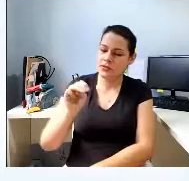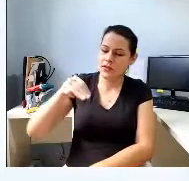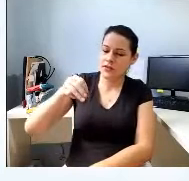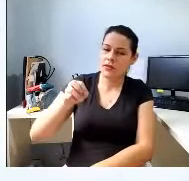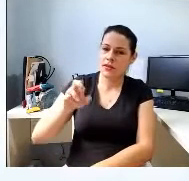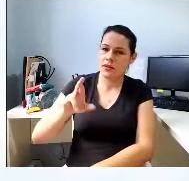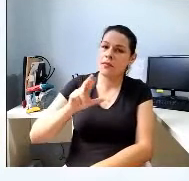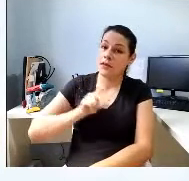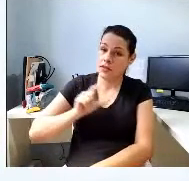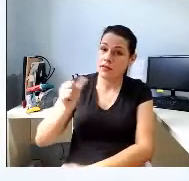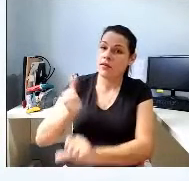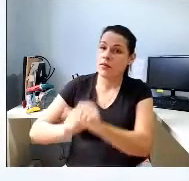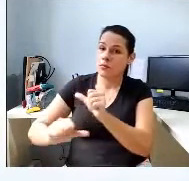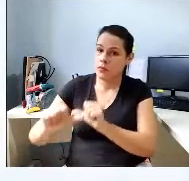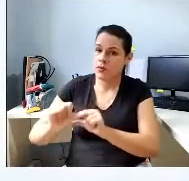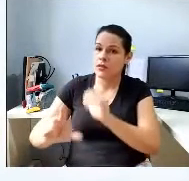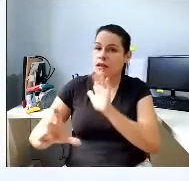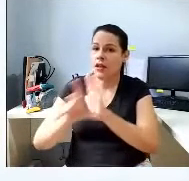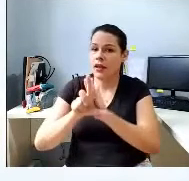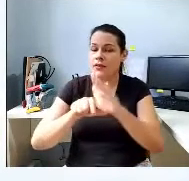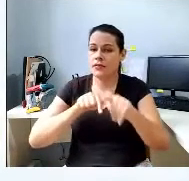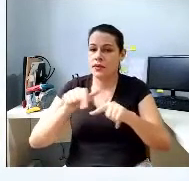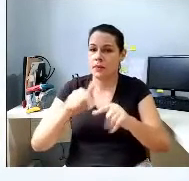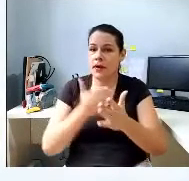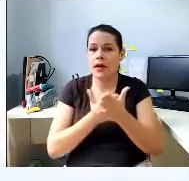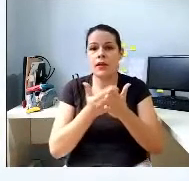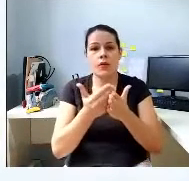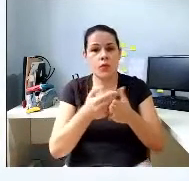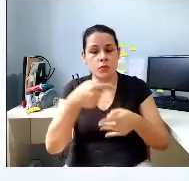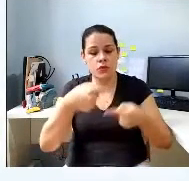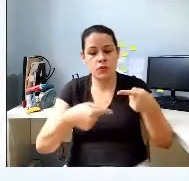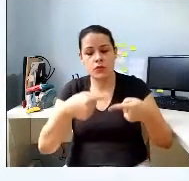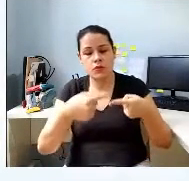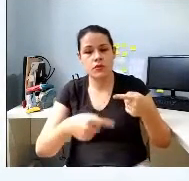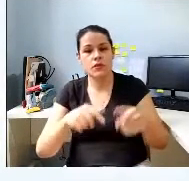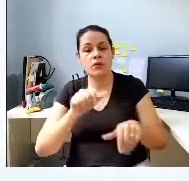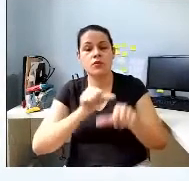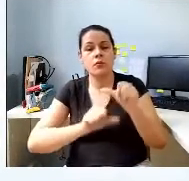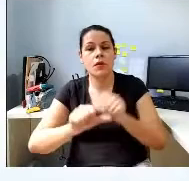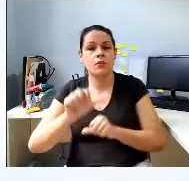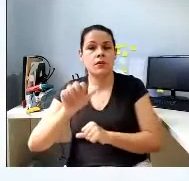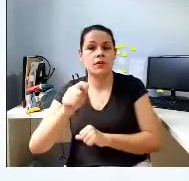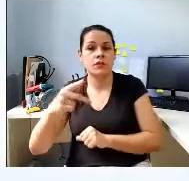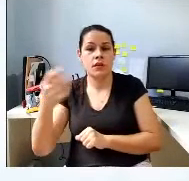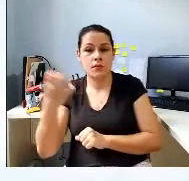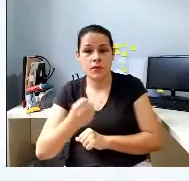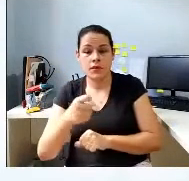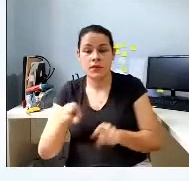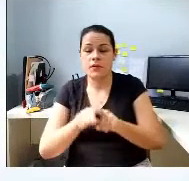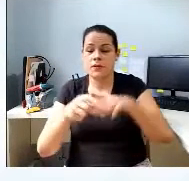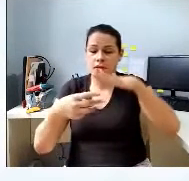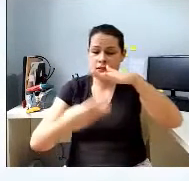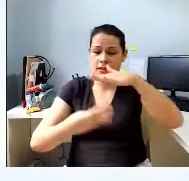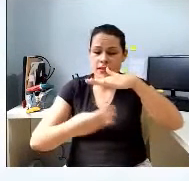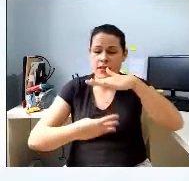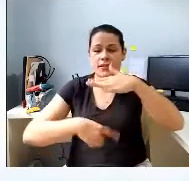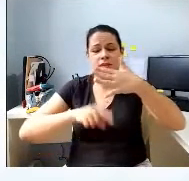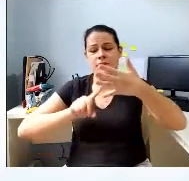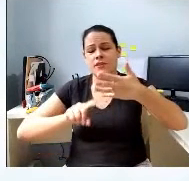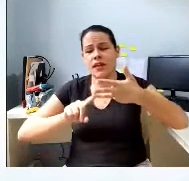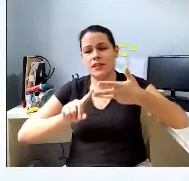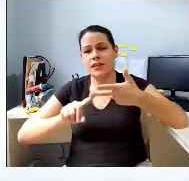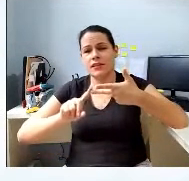reforma trabalhista, o início do debate da reforma da Previdência, terceirização e por aí foi. E aí, com a